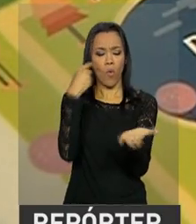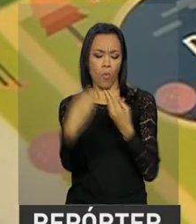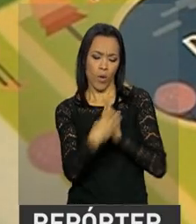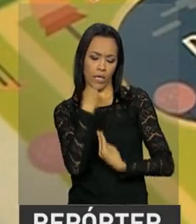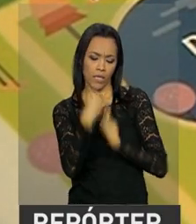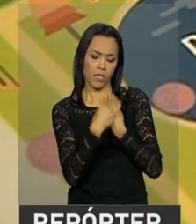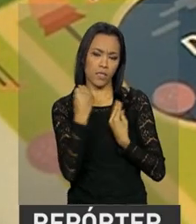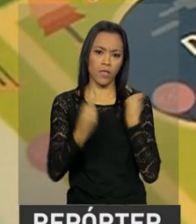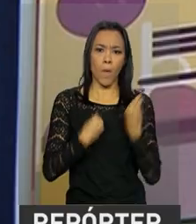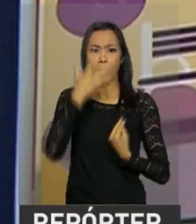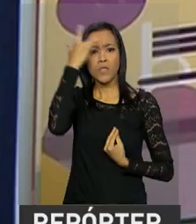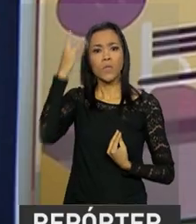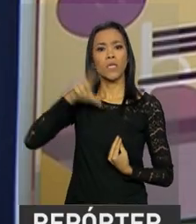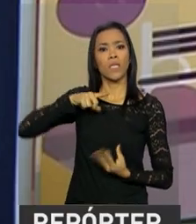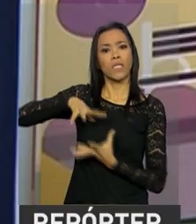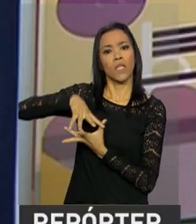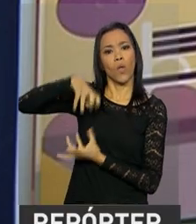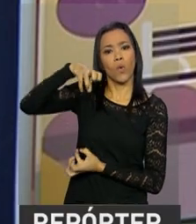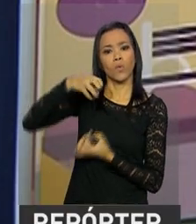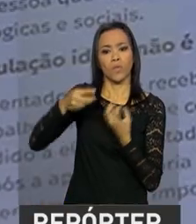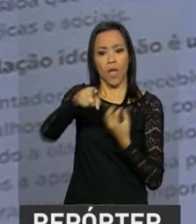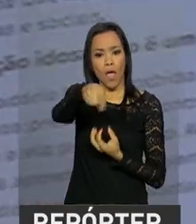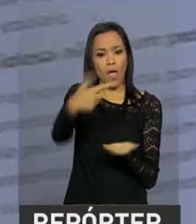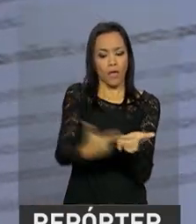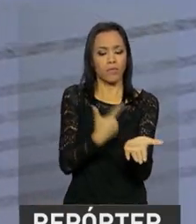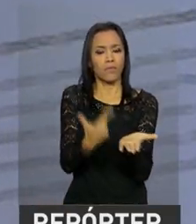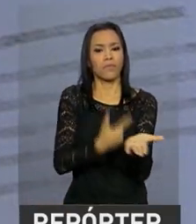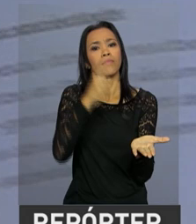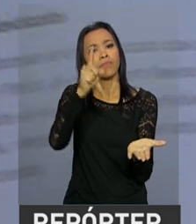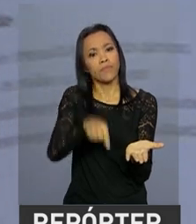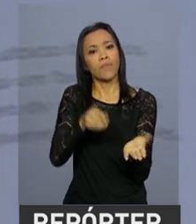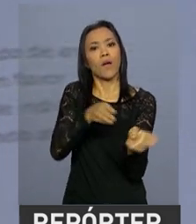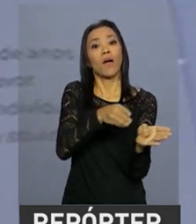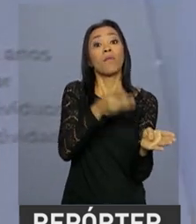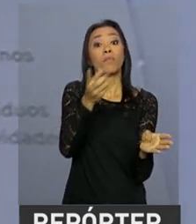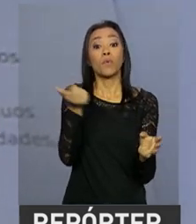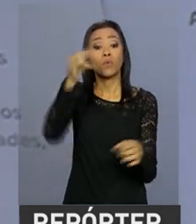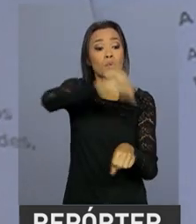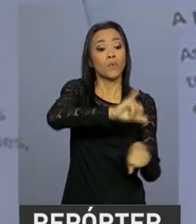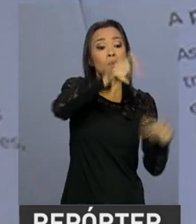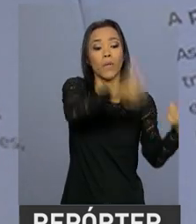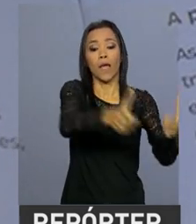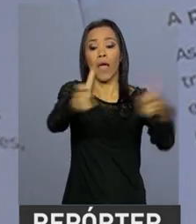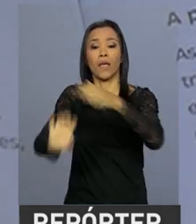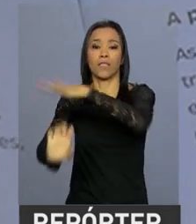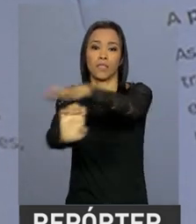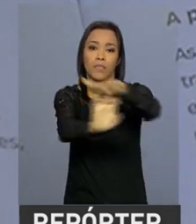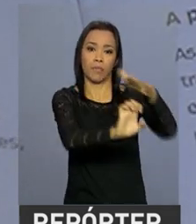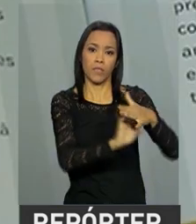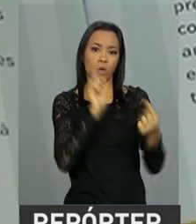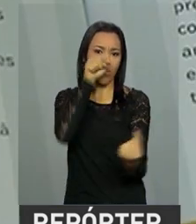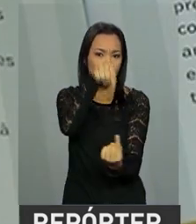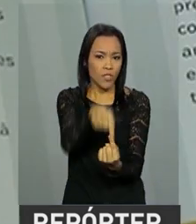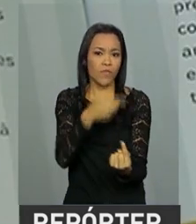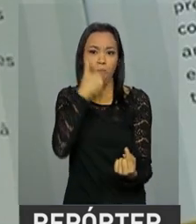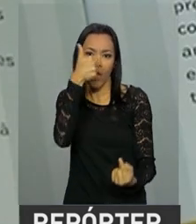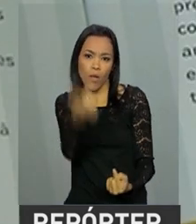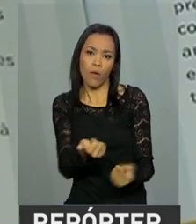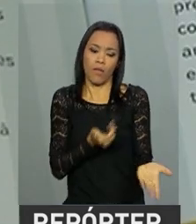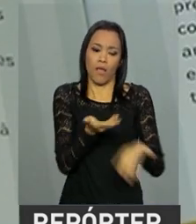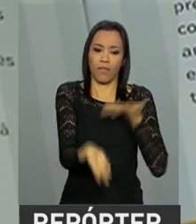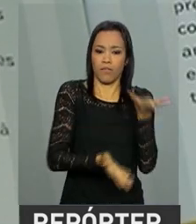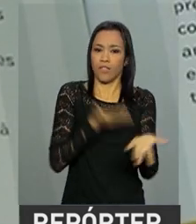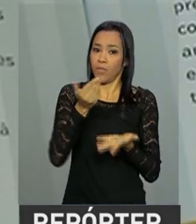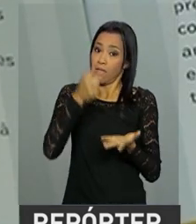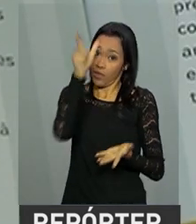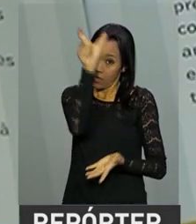atender o turista idoso. É uma publicação voltada para estabelecimentos turísticos com foco em melhorar o atendimento para